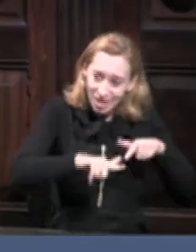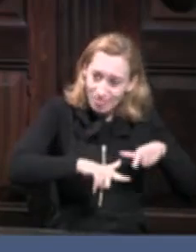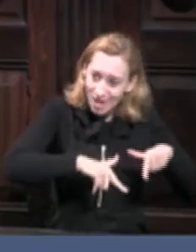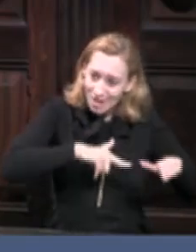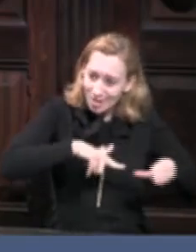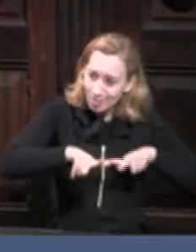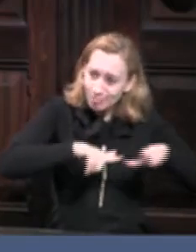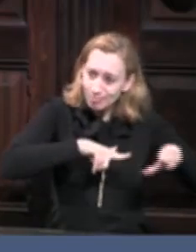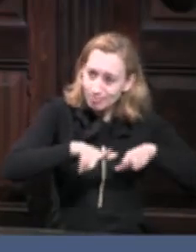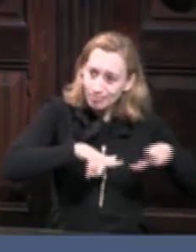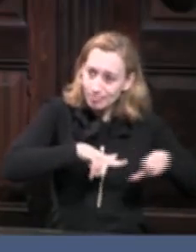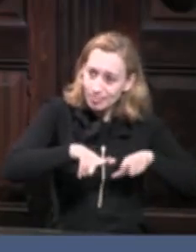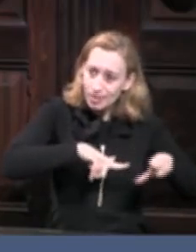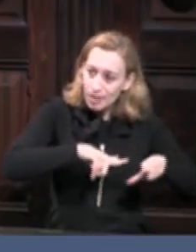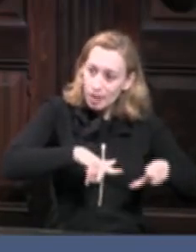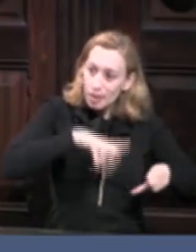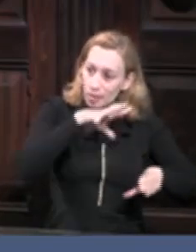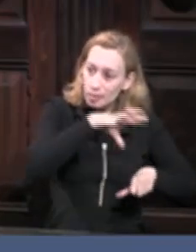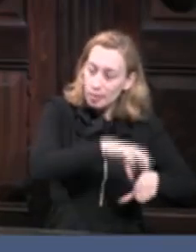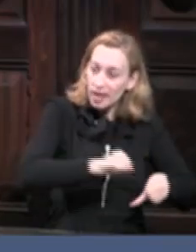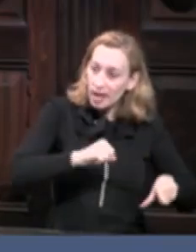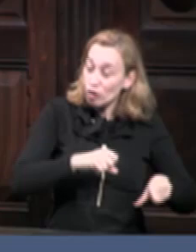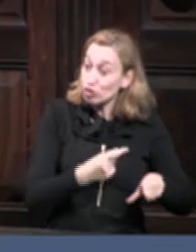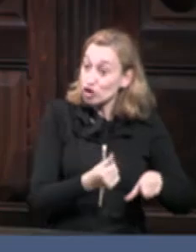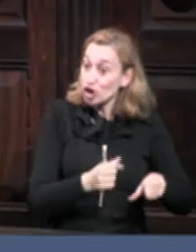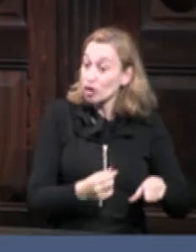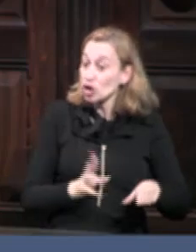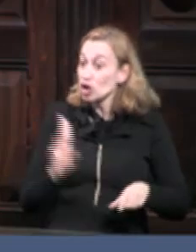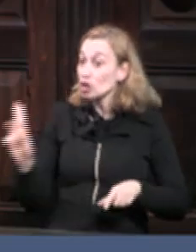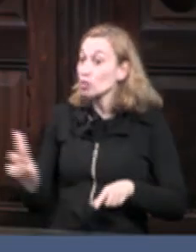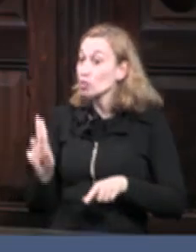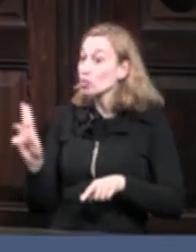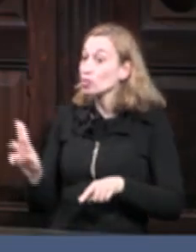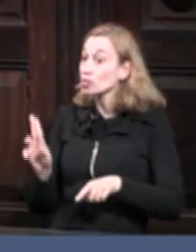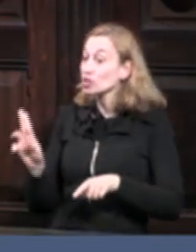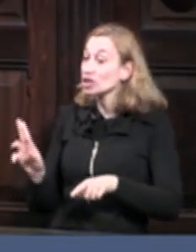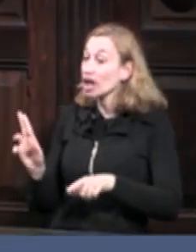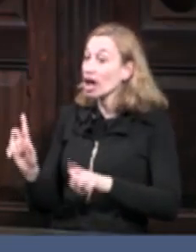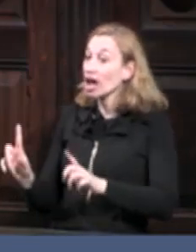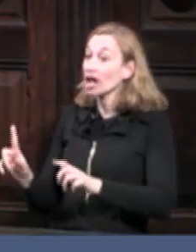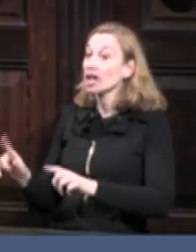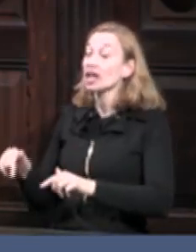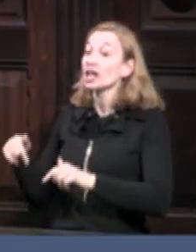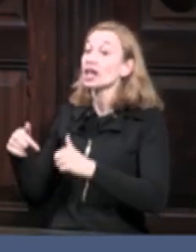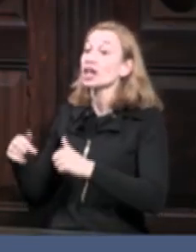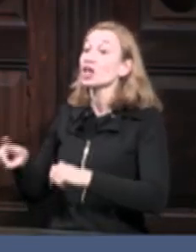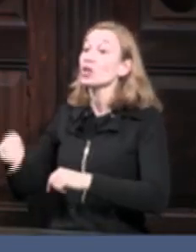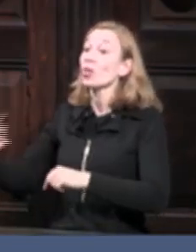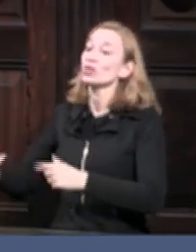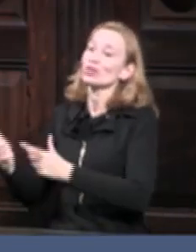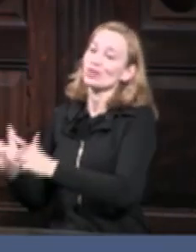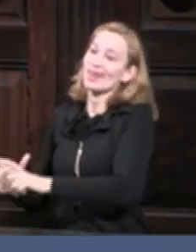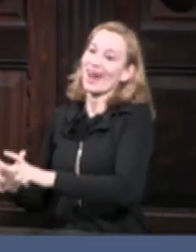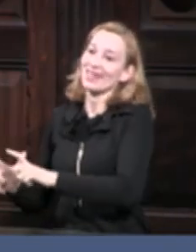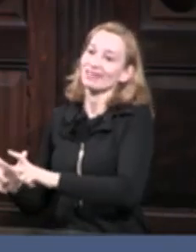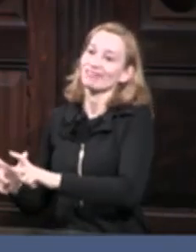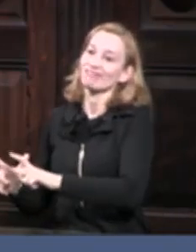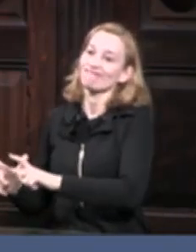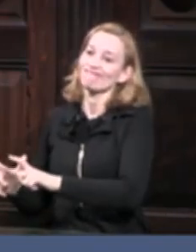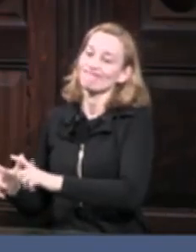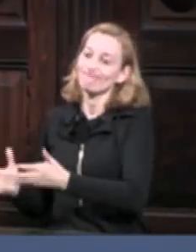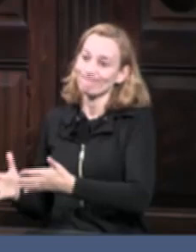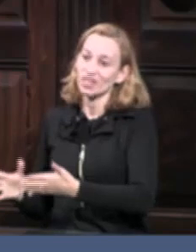que recentemente tive lá, junto com o deputado federal Glauber, aprovando através de uma emenda participativa